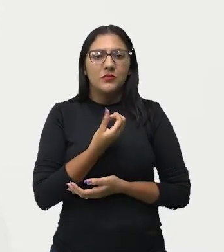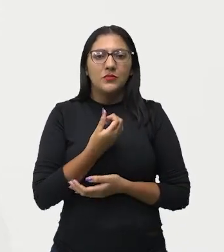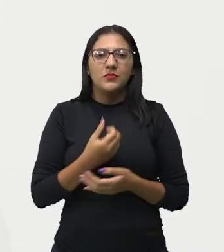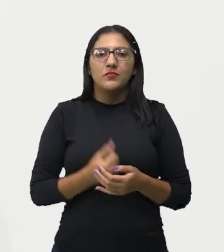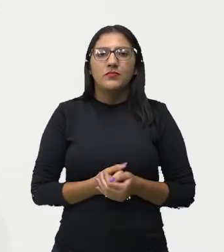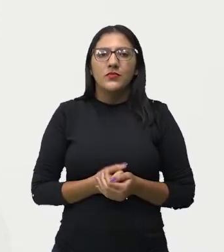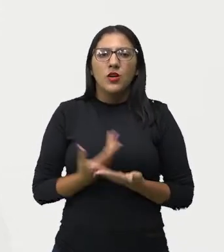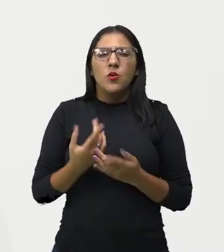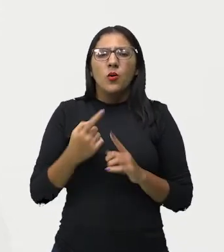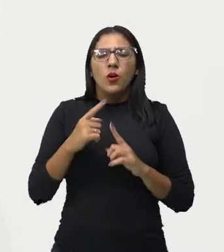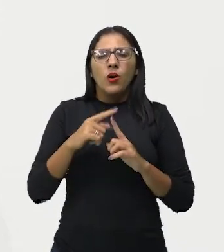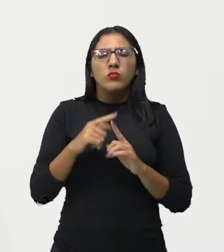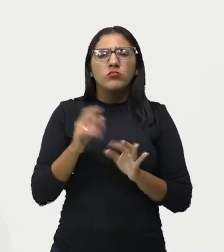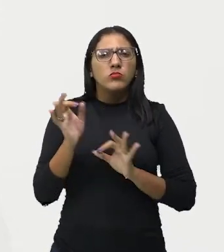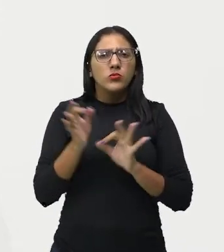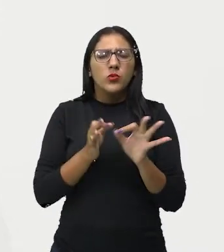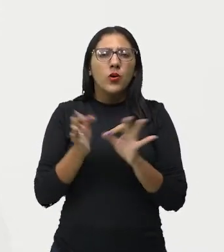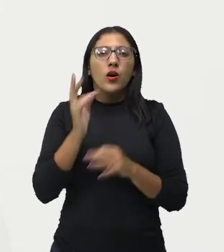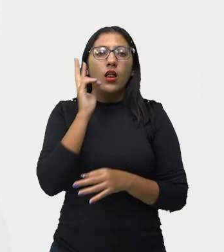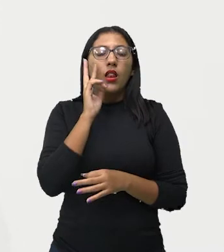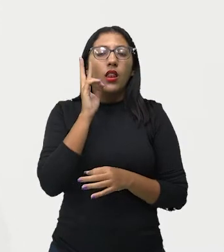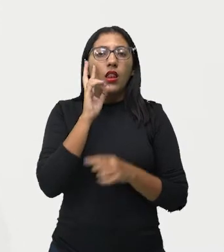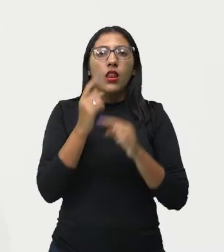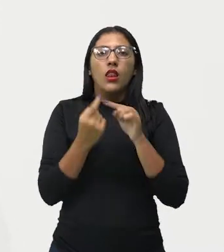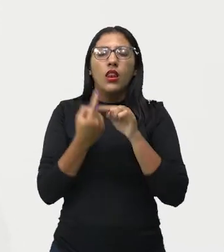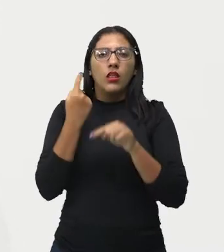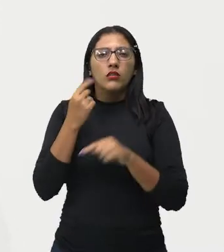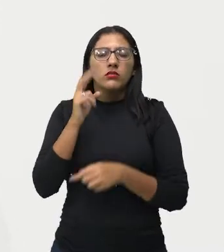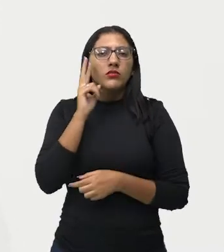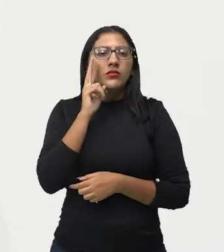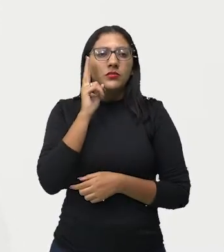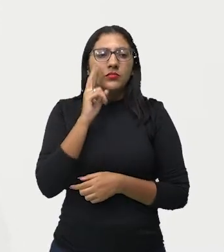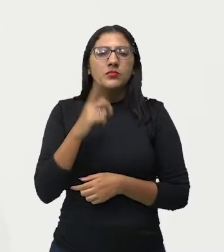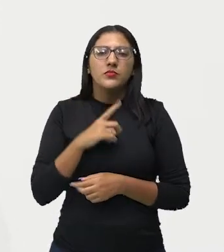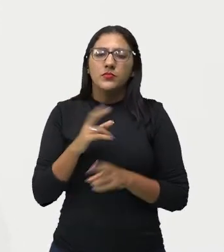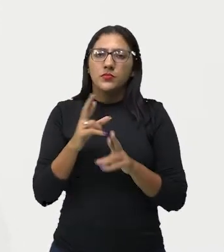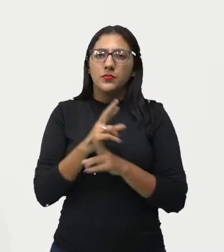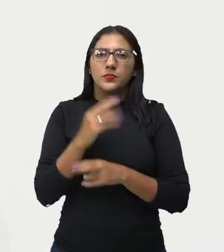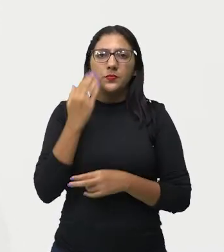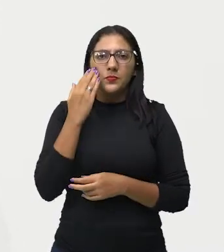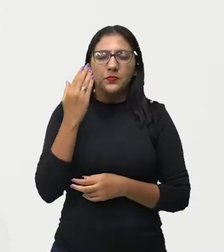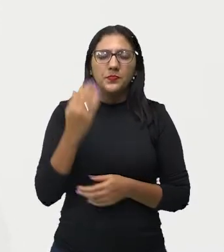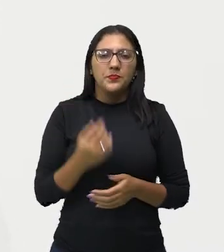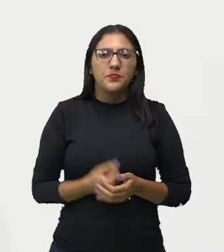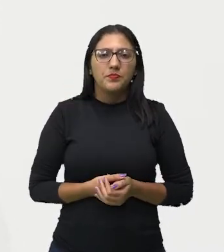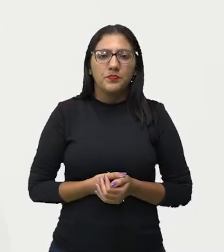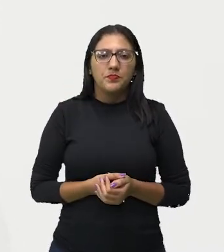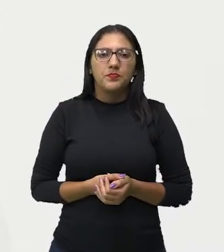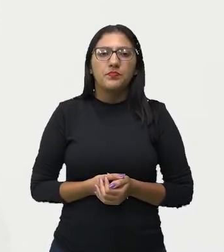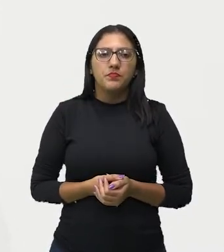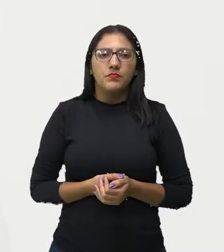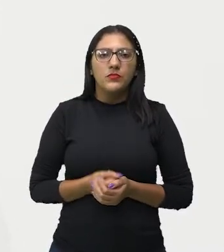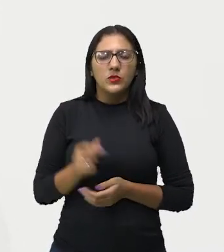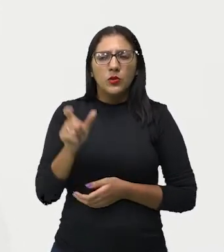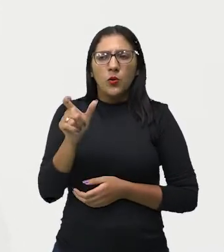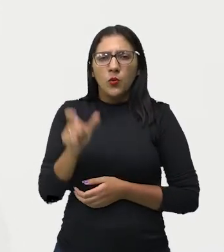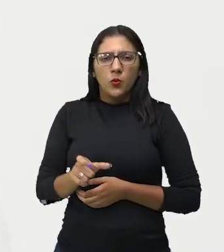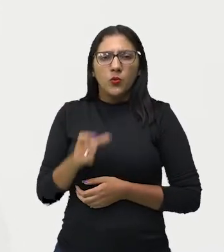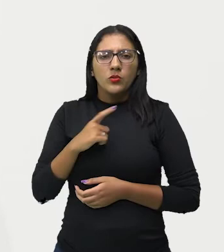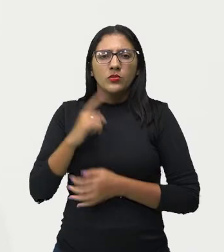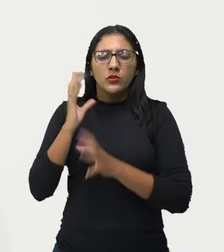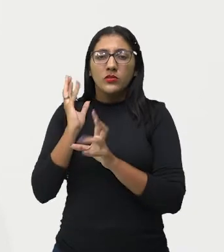são os termos aí, né, que nós vimos na cartela anterior, que estão envolvidos aí na nossa questão? Vejam só. Jorge